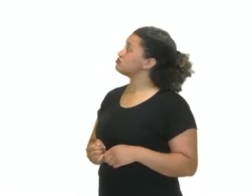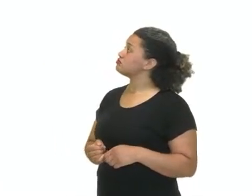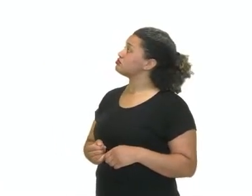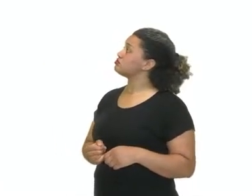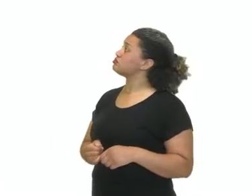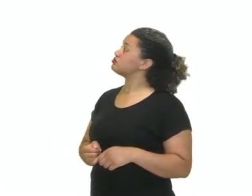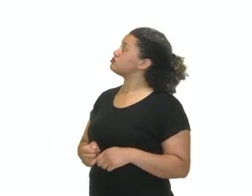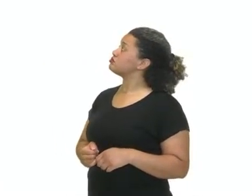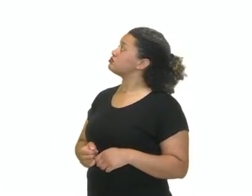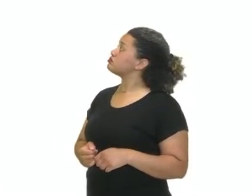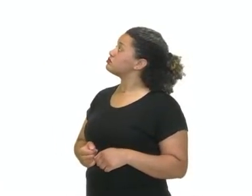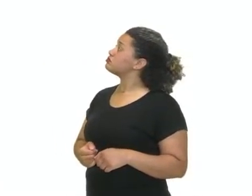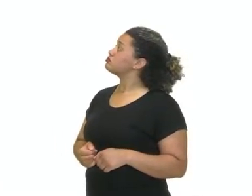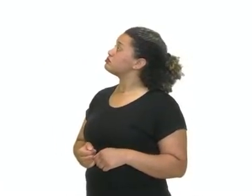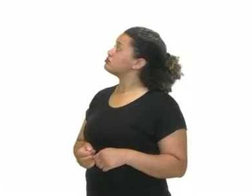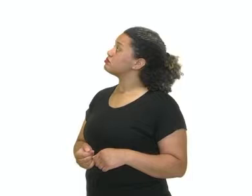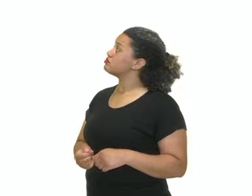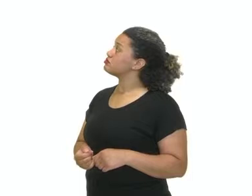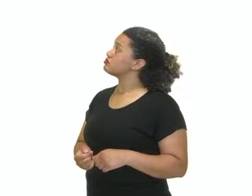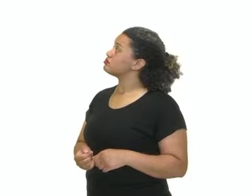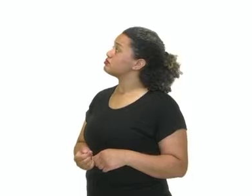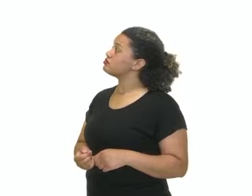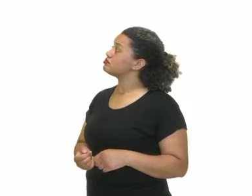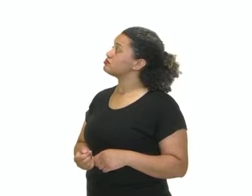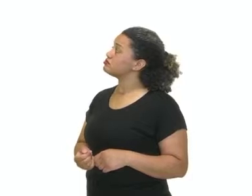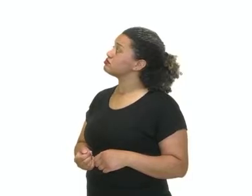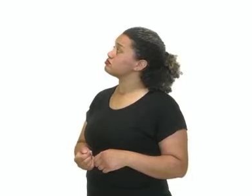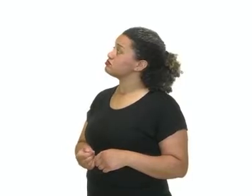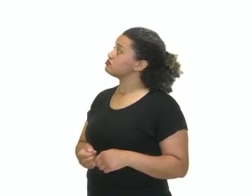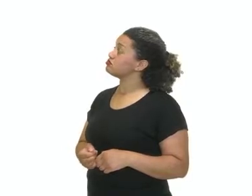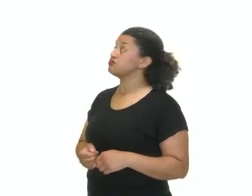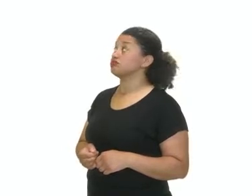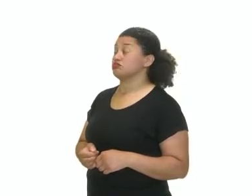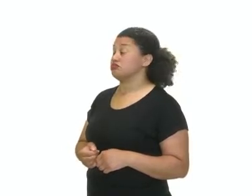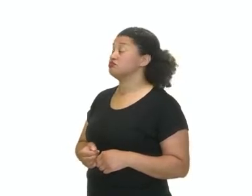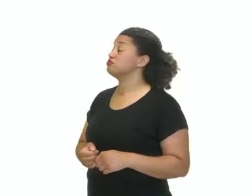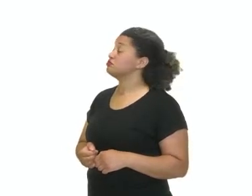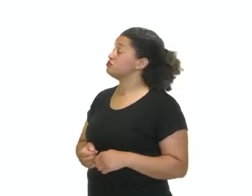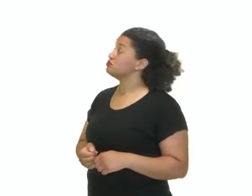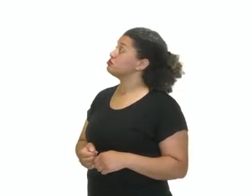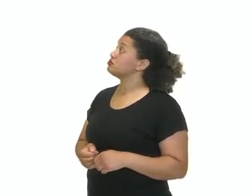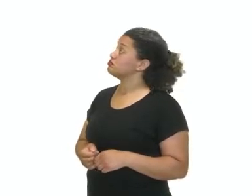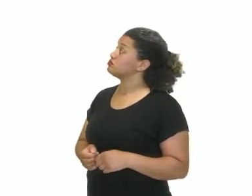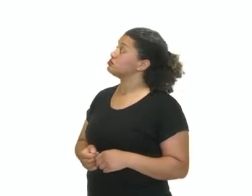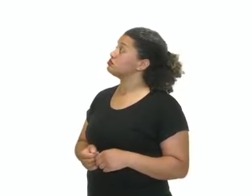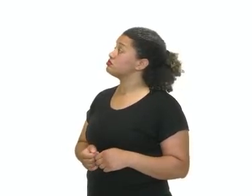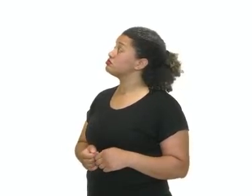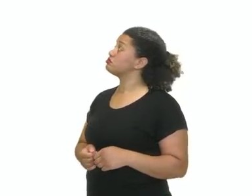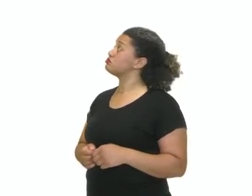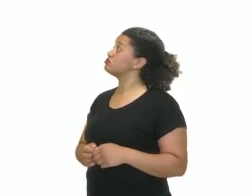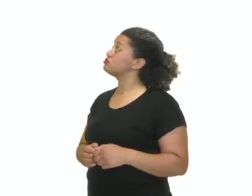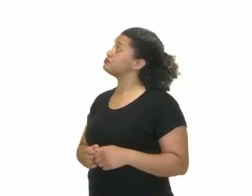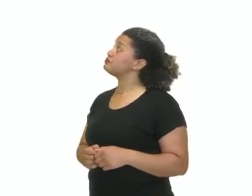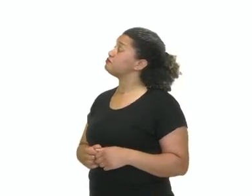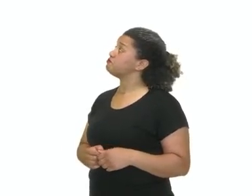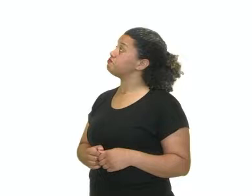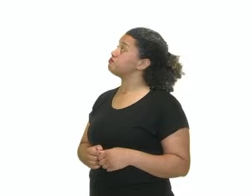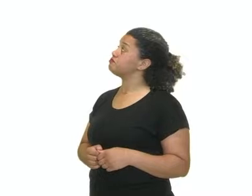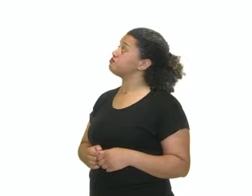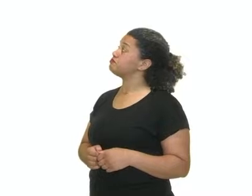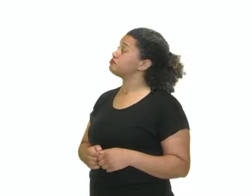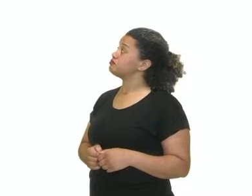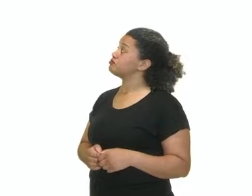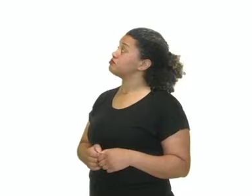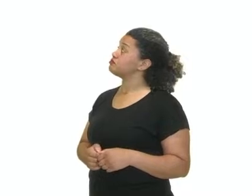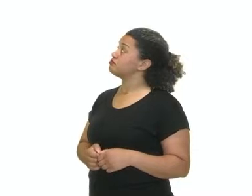1000º gol, que se cuidasse mais das criancinhas. Realmente, é necessário mais cuidado com elas. Não, meus caros,